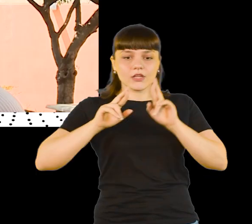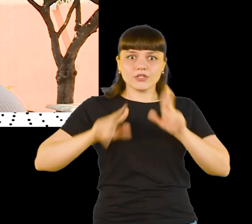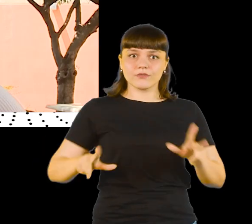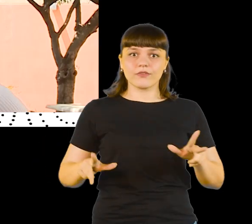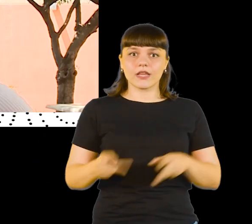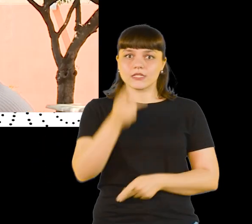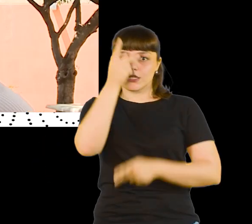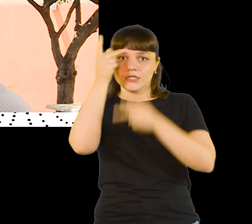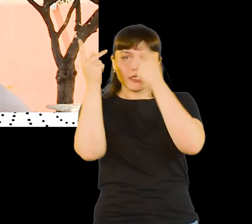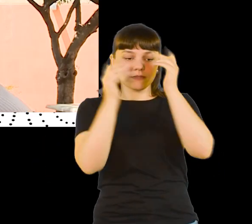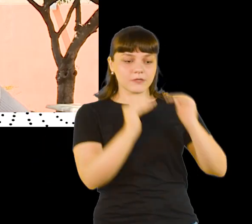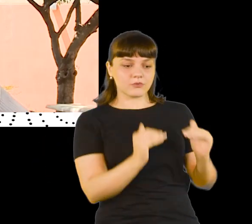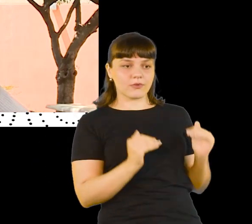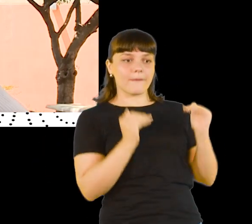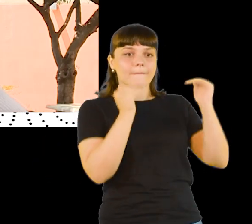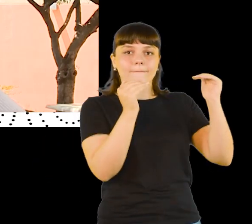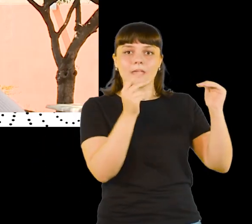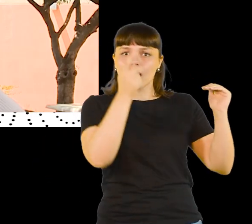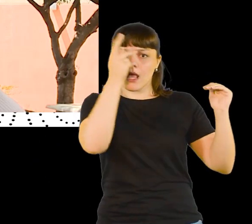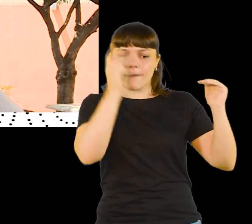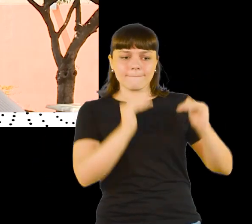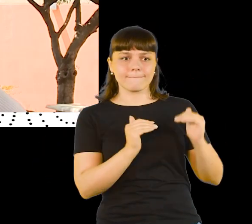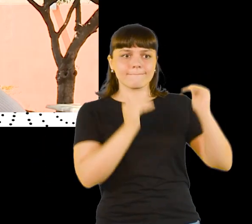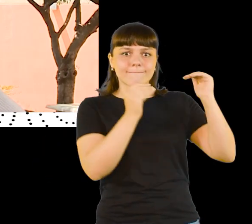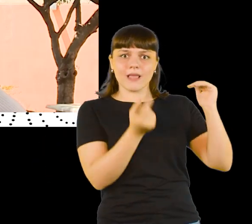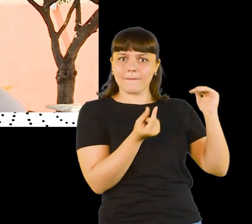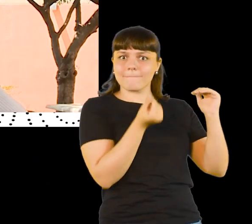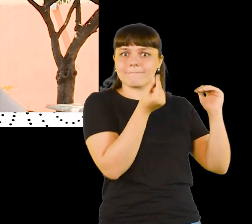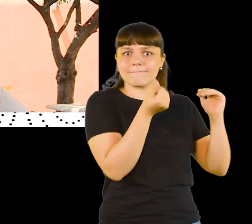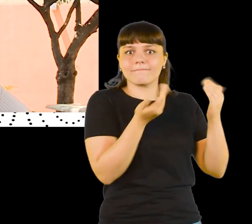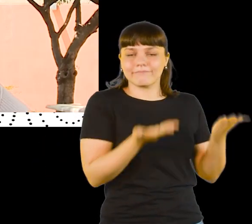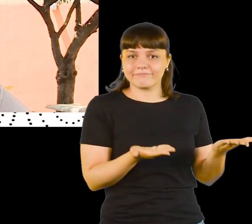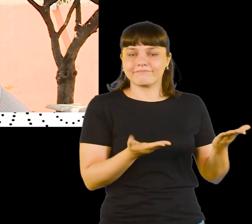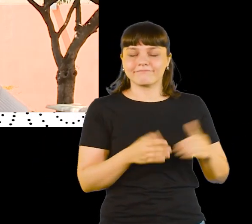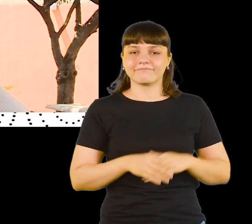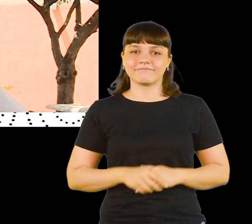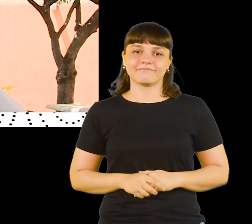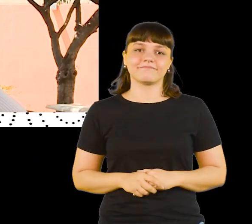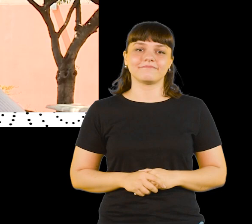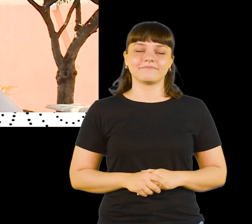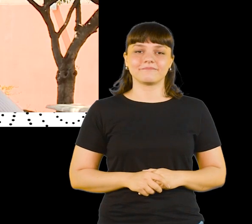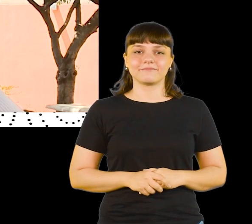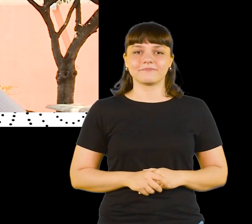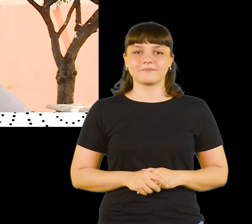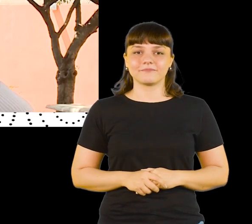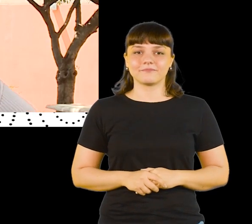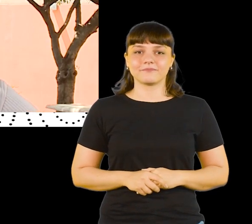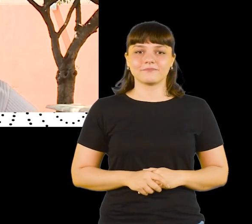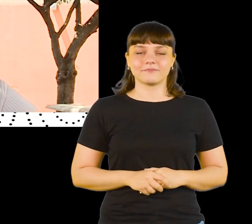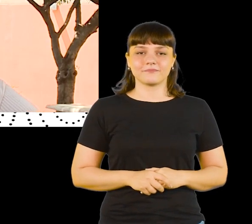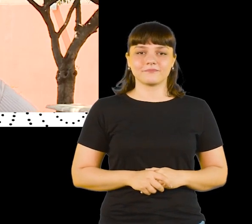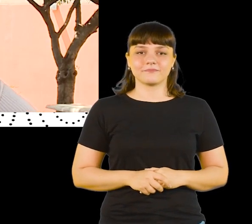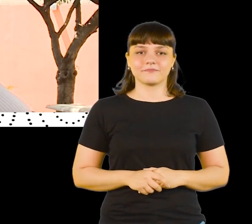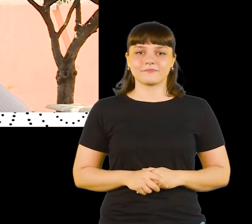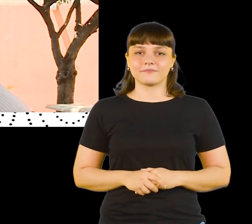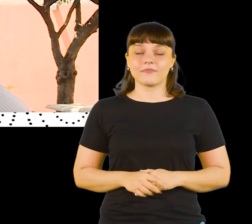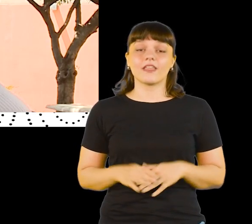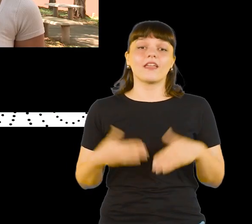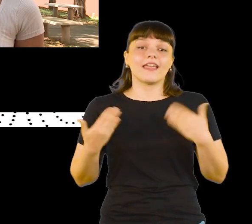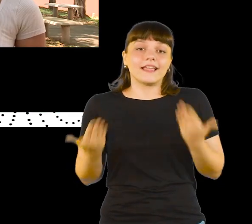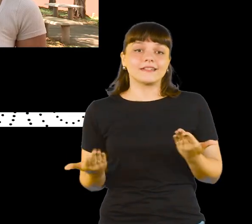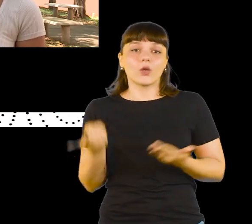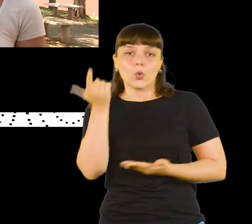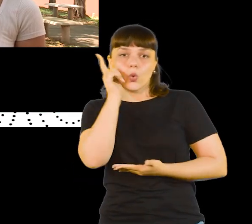diferente de quem saiu da elite, de quem saiu das camadas mais superiores, né, financeiramente falando, da nossa sociedade.